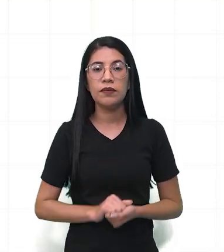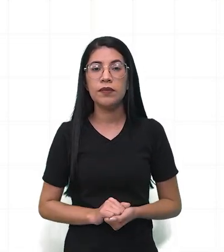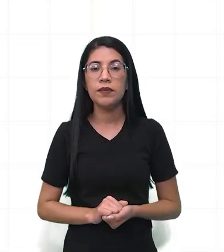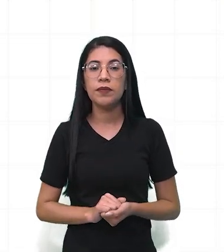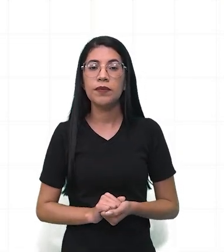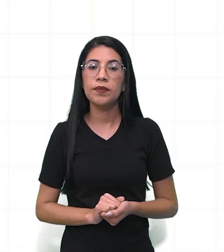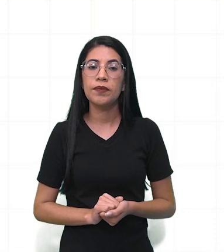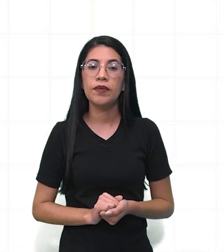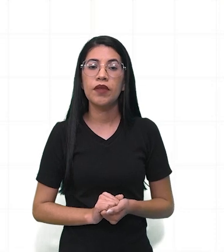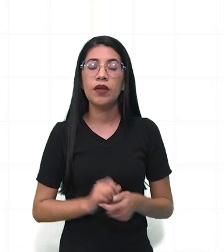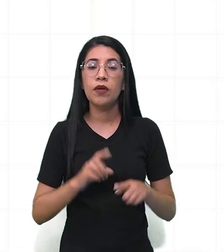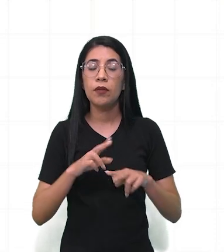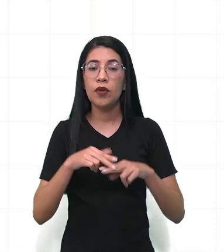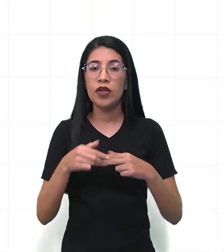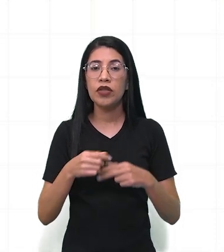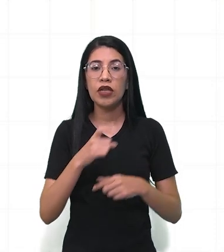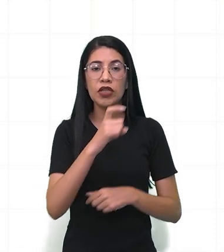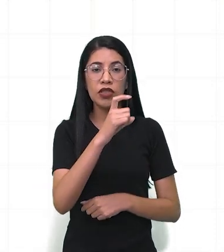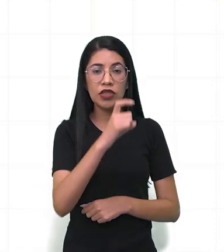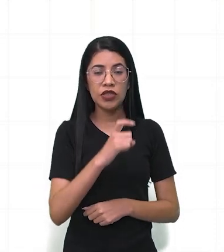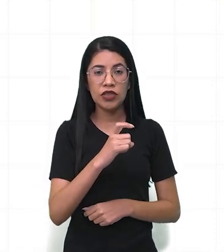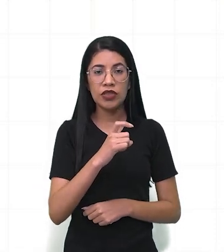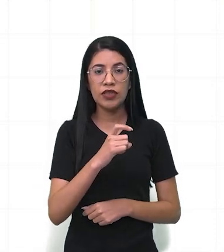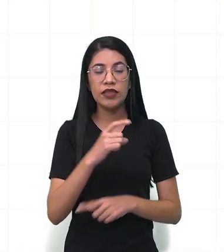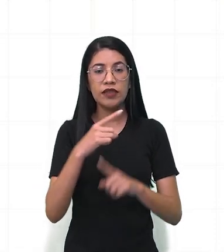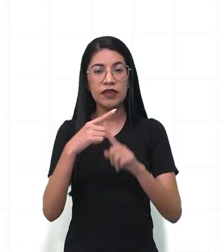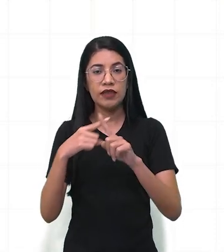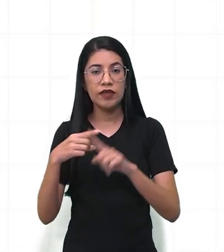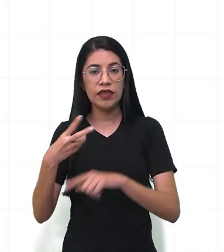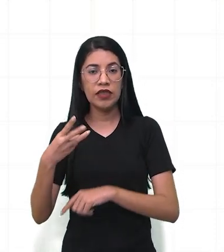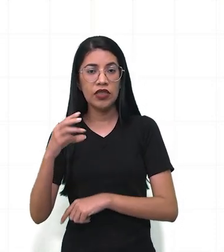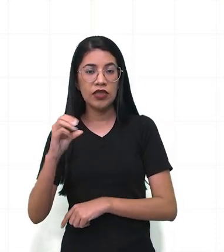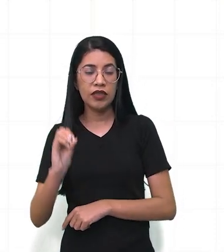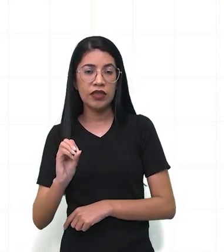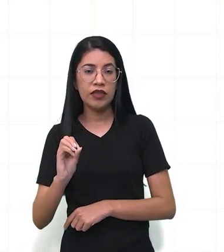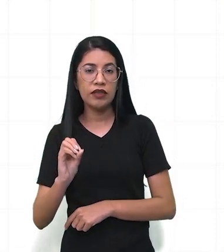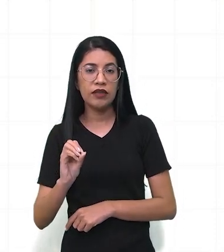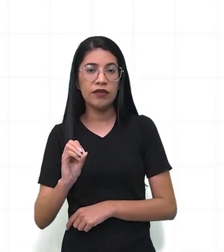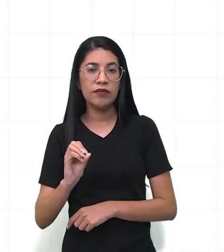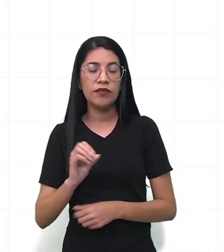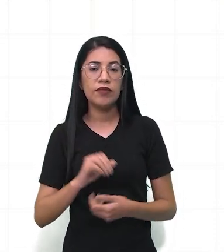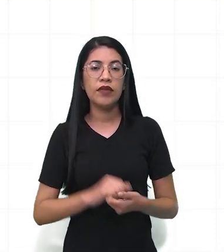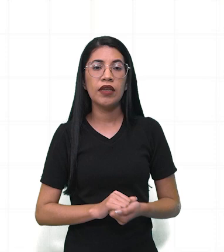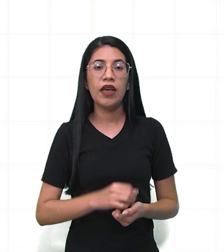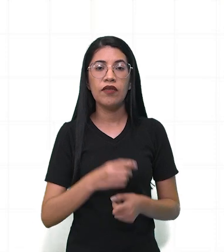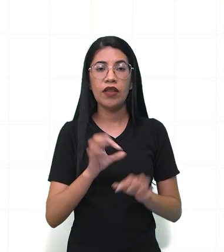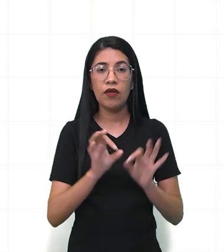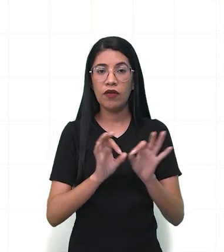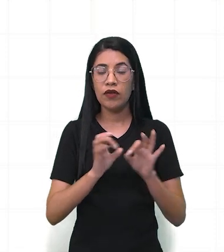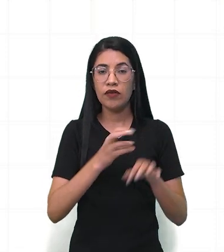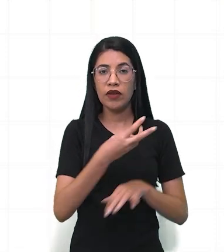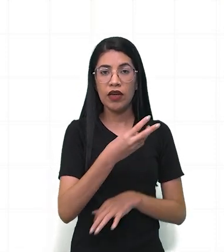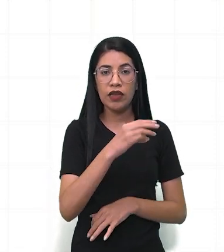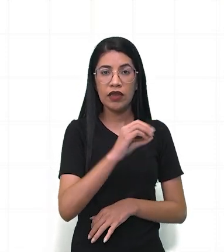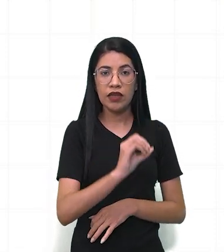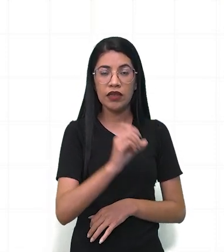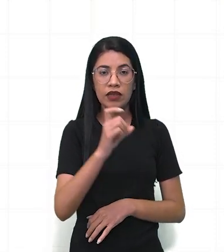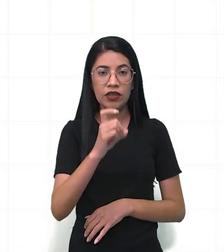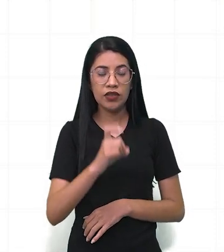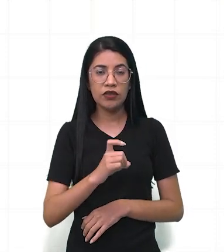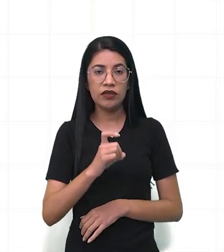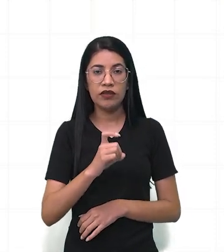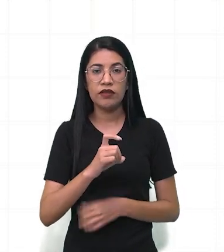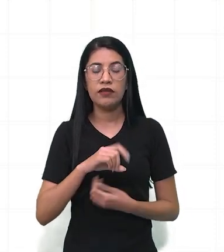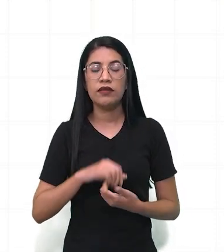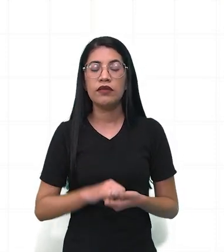X vezes 30, que é 30 vezes X. Lembra que na multiplicação a ordem dos fatores não altera o resultado. Então vai